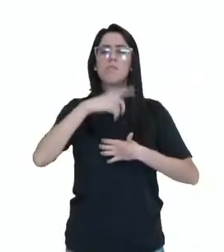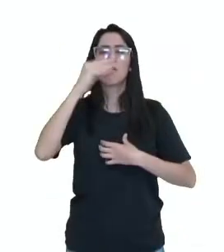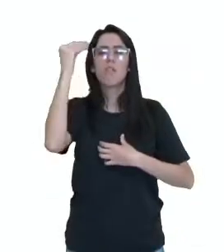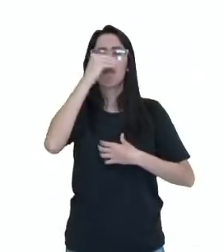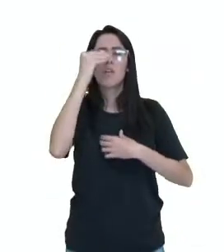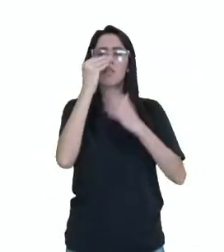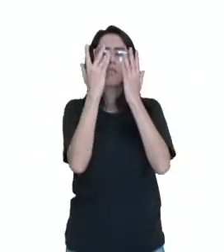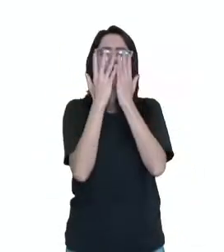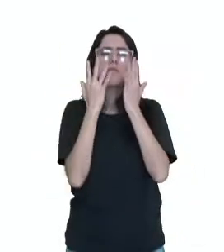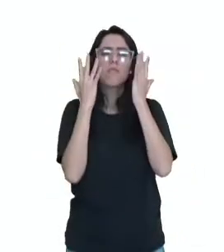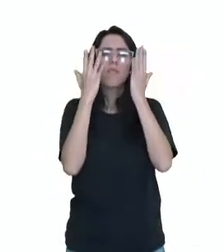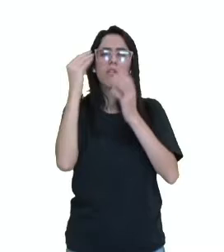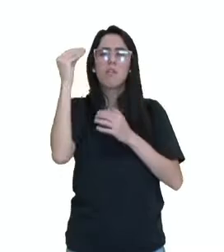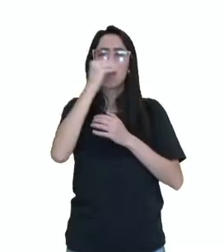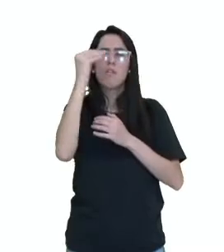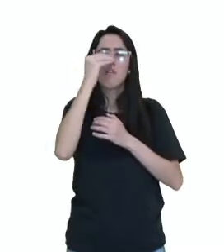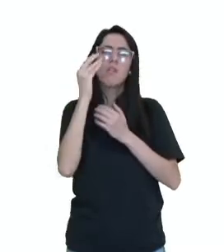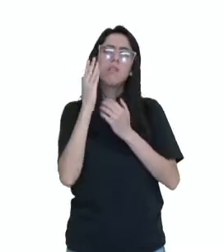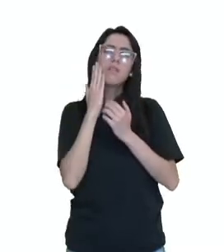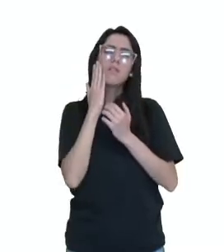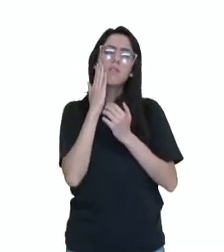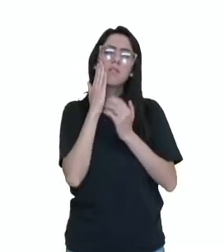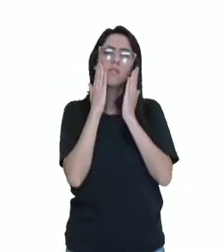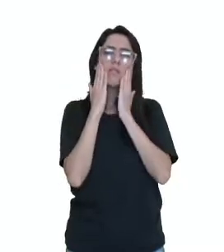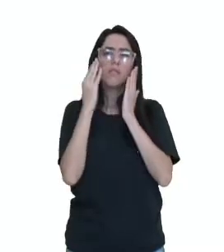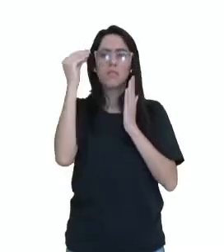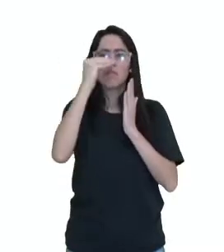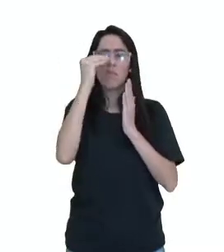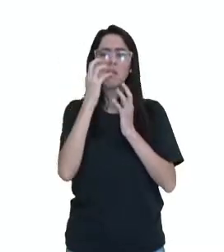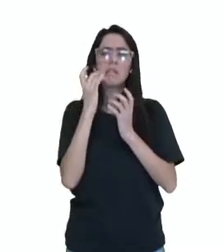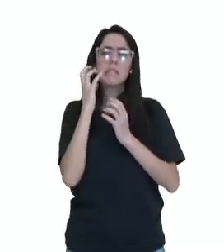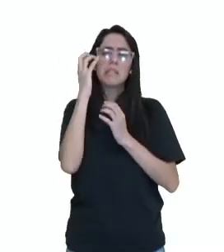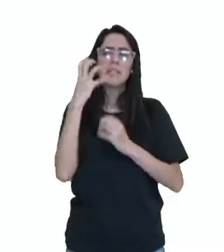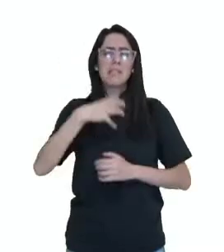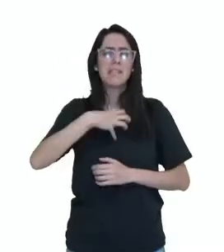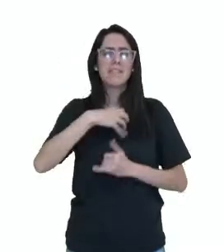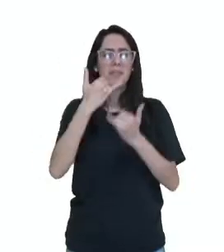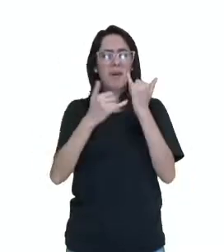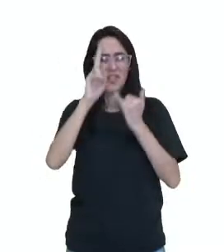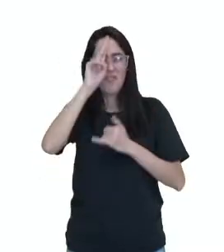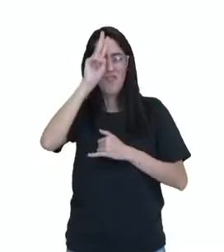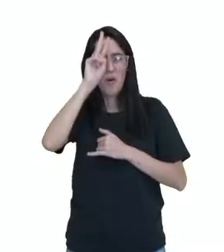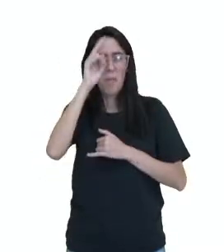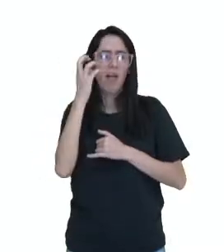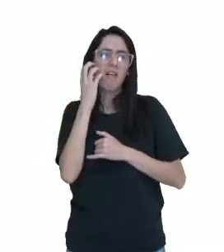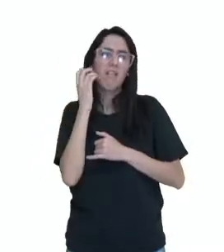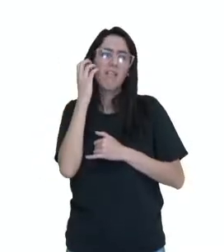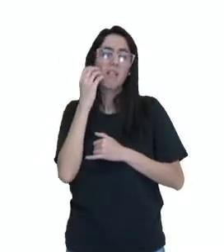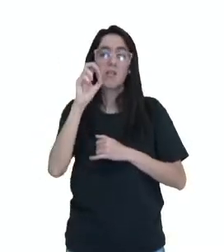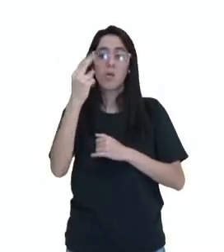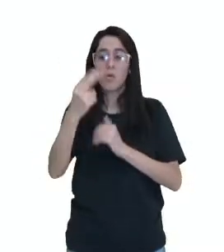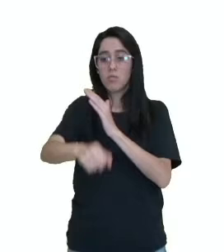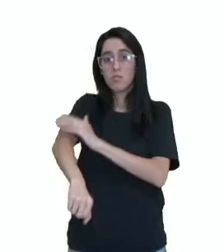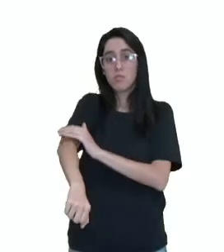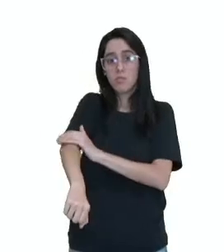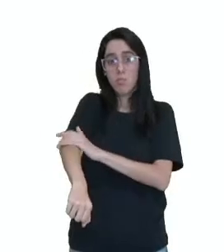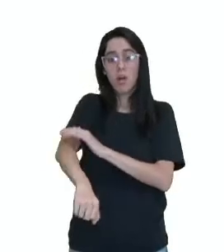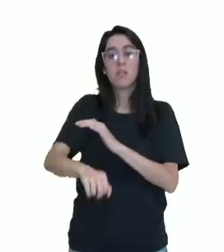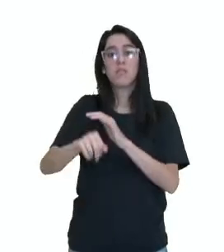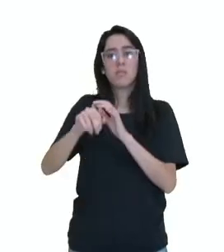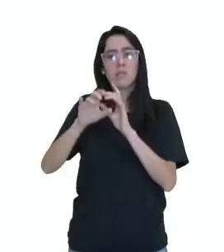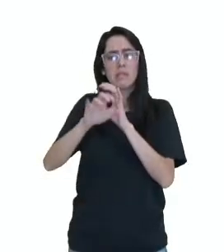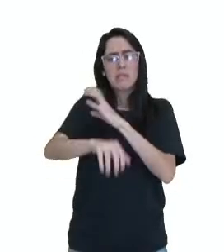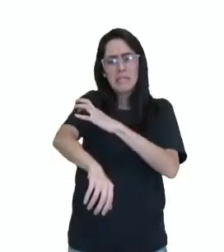face, um dos lados da face, às vezes vai ficar formigando, pode ser no braço, pode sentir esse formigamento na